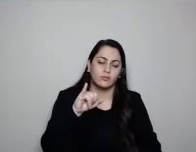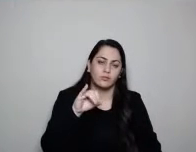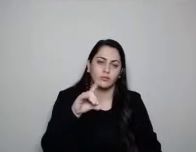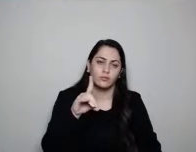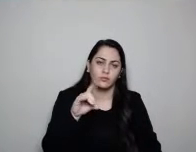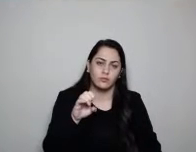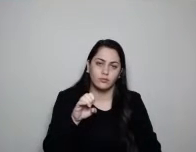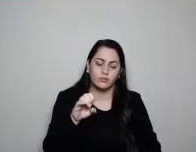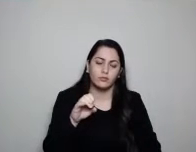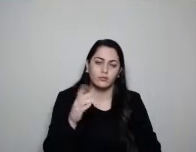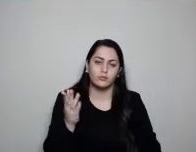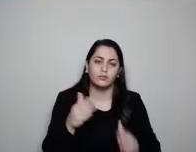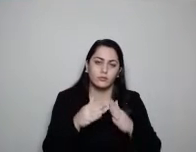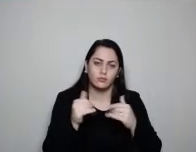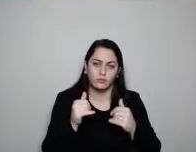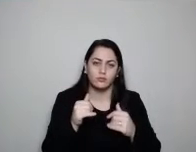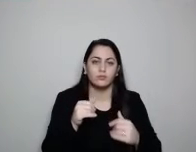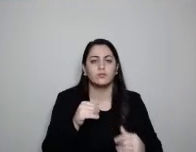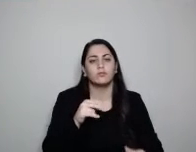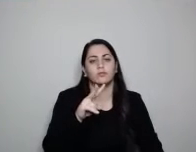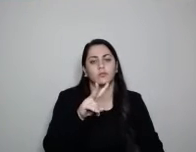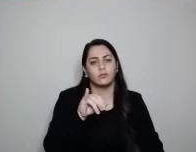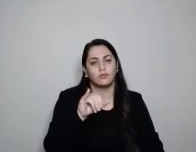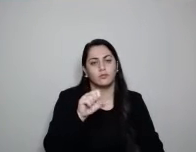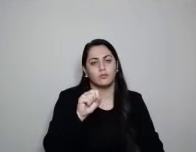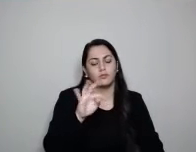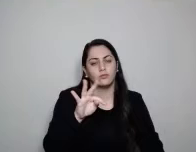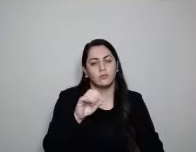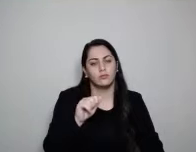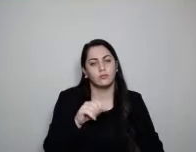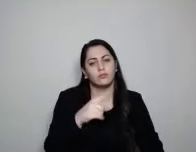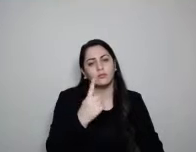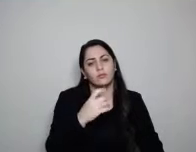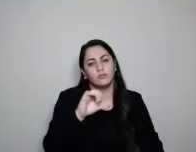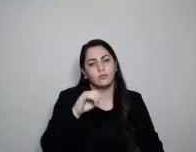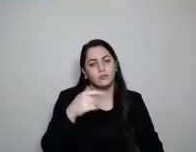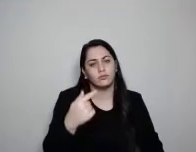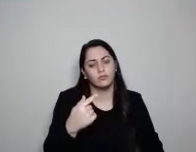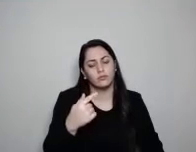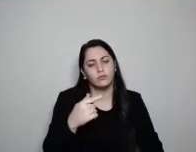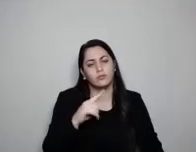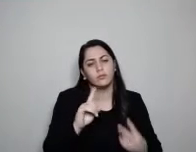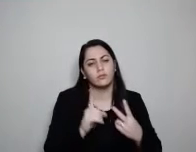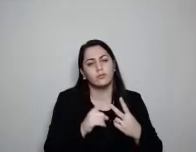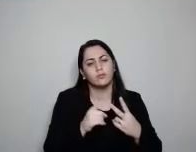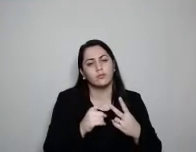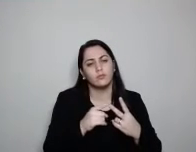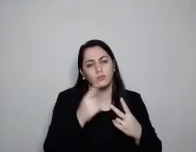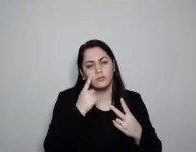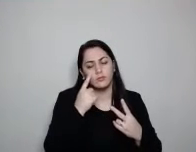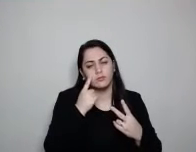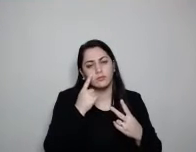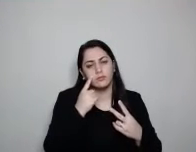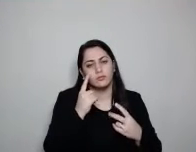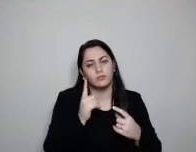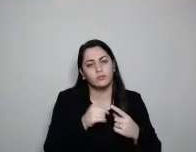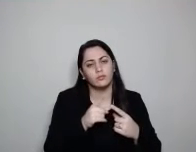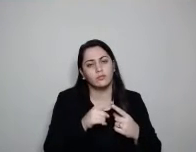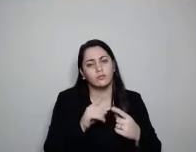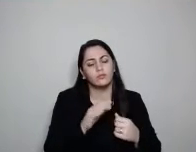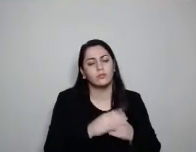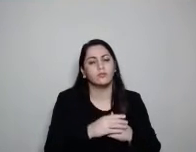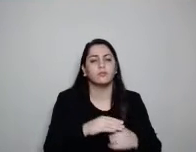pediu vistas. Desembargador, tem um 97 e tem um outro que eu localizo já. 97, apelação Silvio